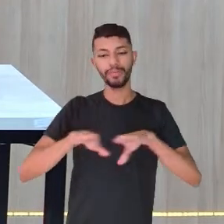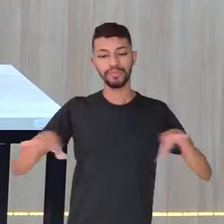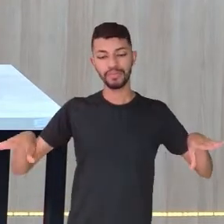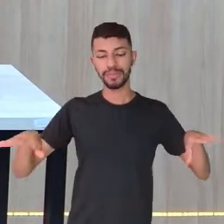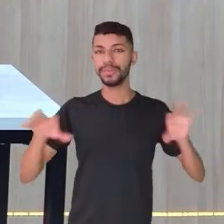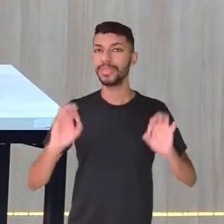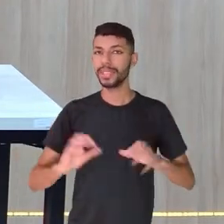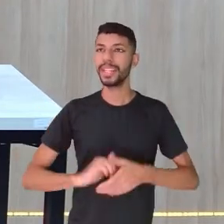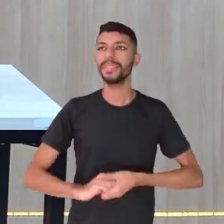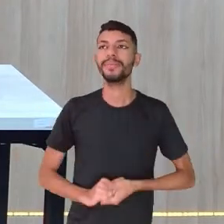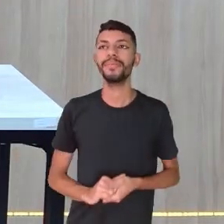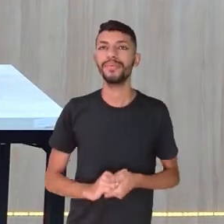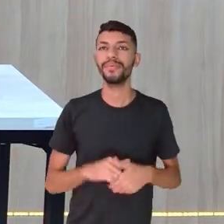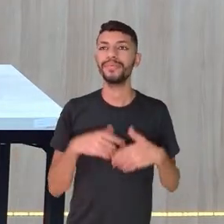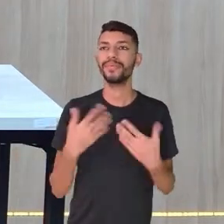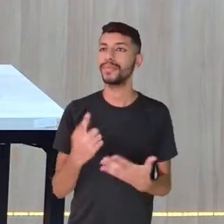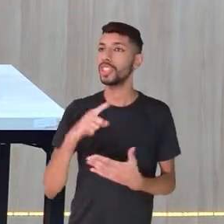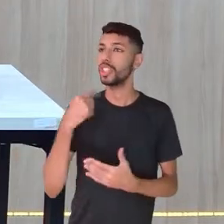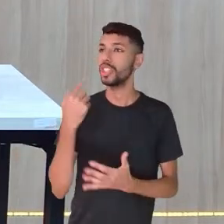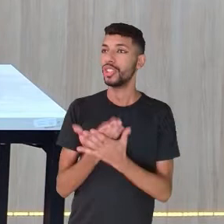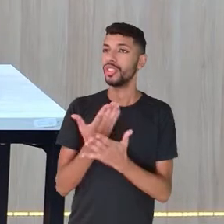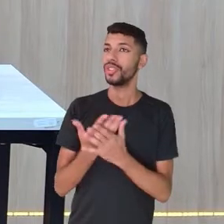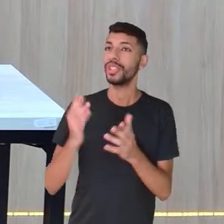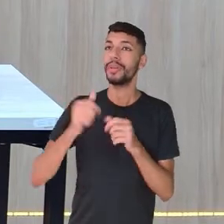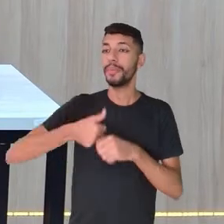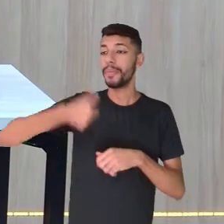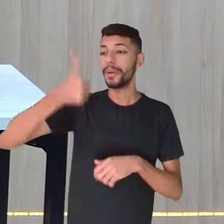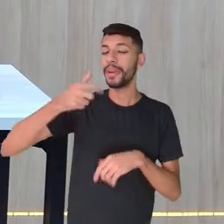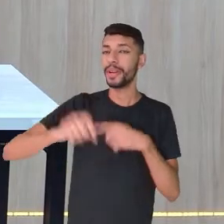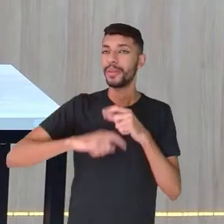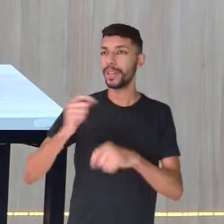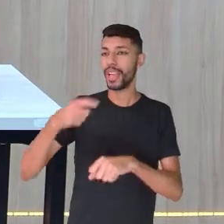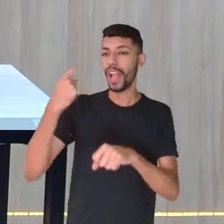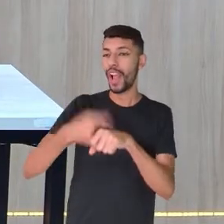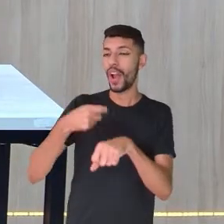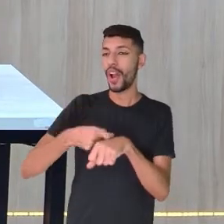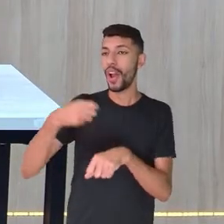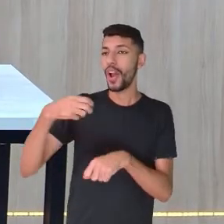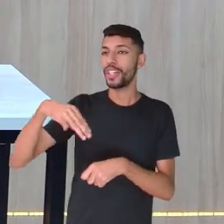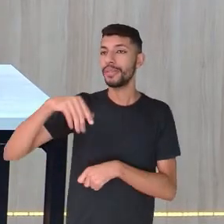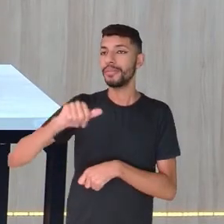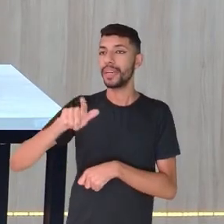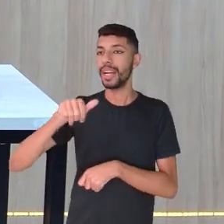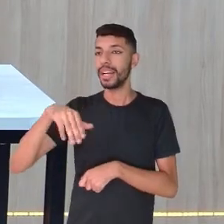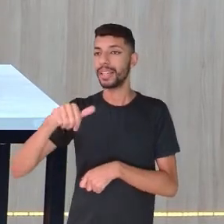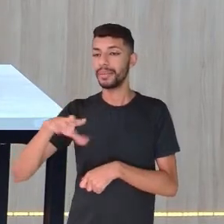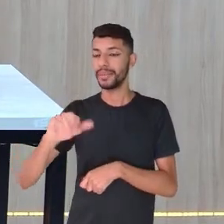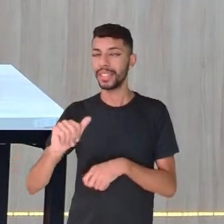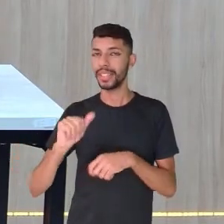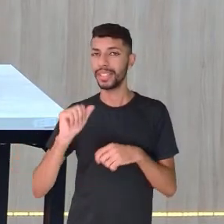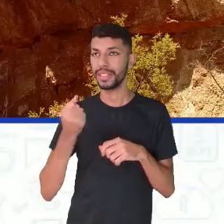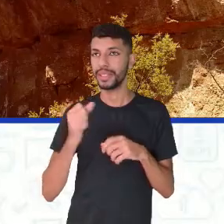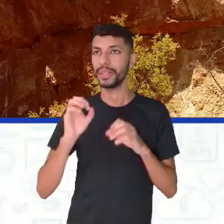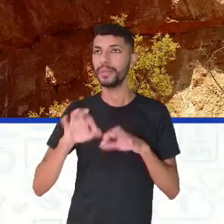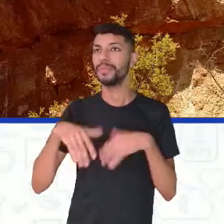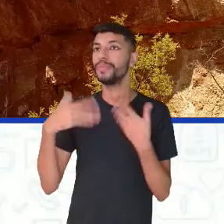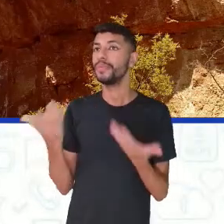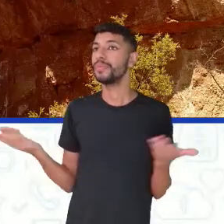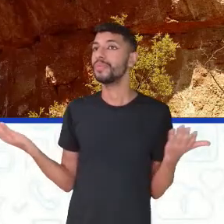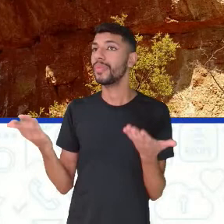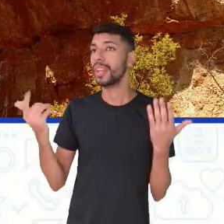Vamos continuar. Então, vimos primeiro as rochas magmáticas. Vamos agora para as rochas sedimentares, também chamada